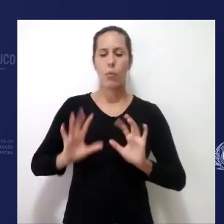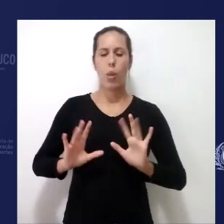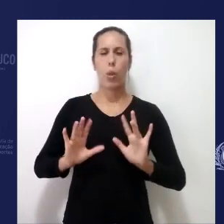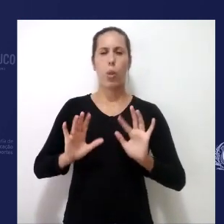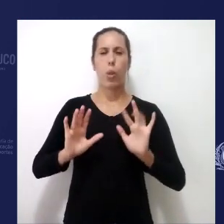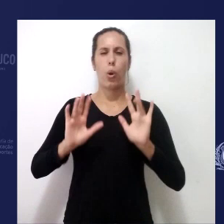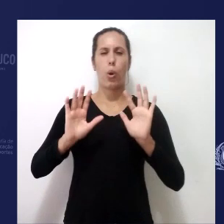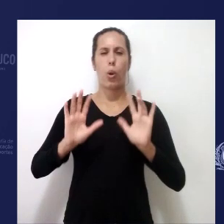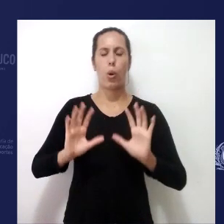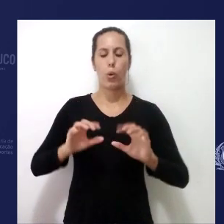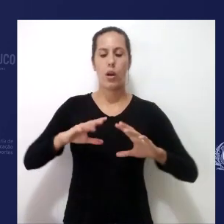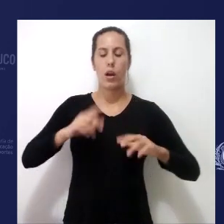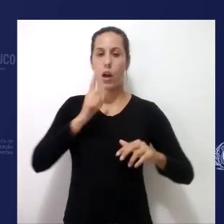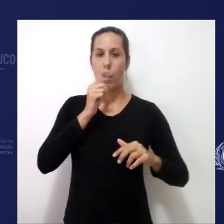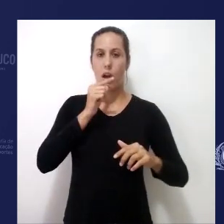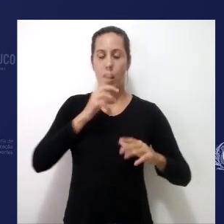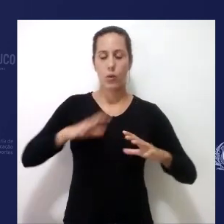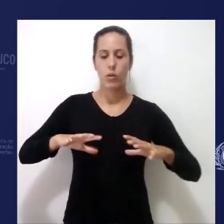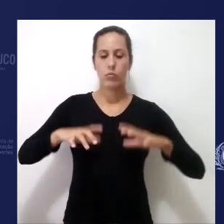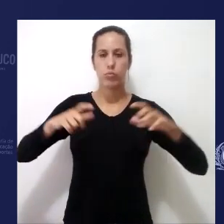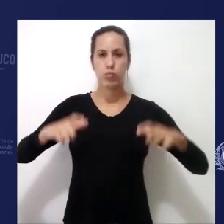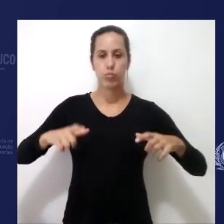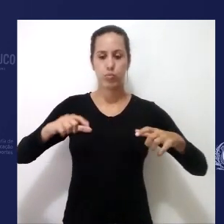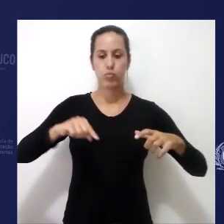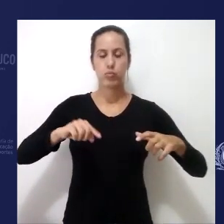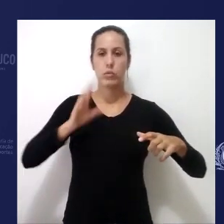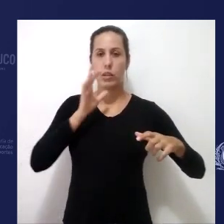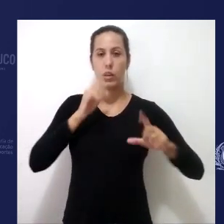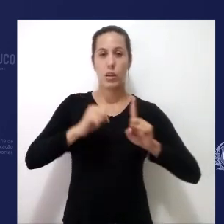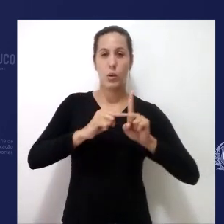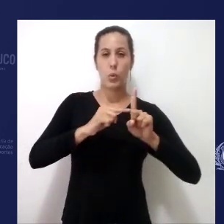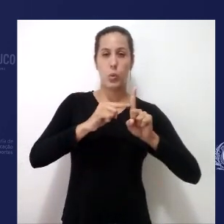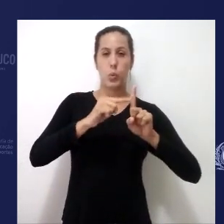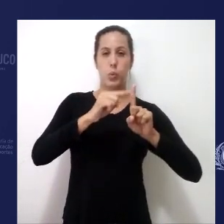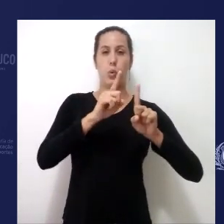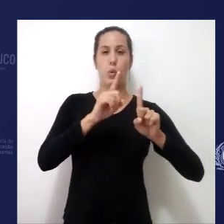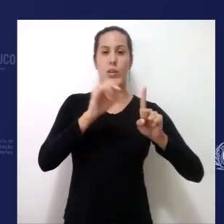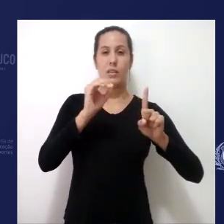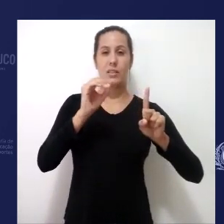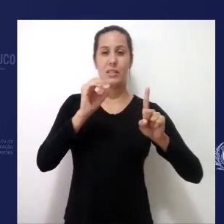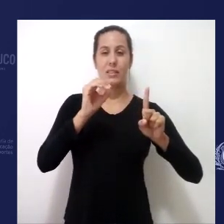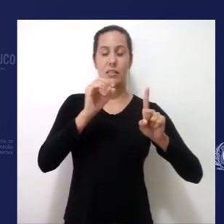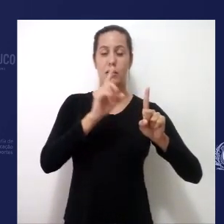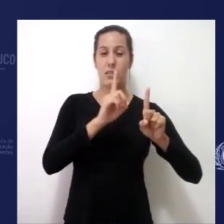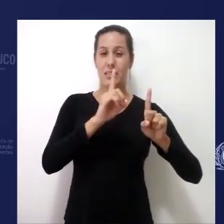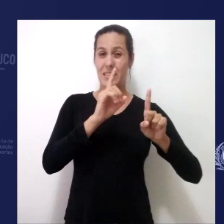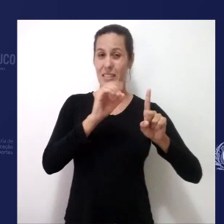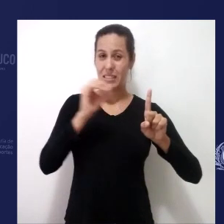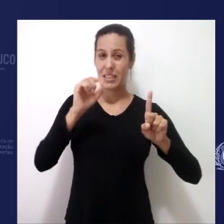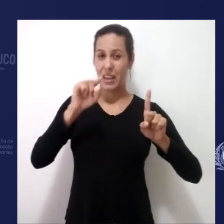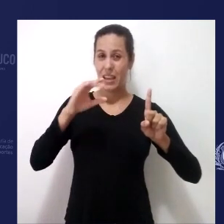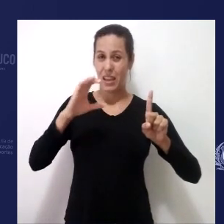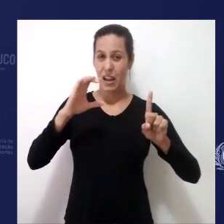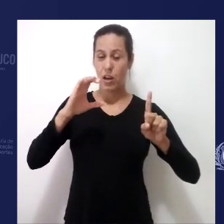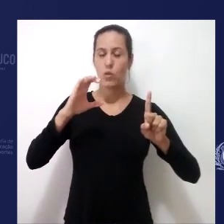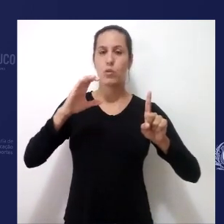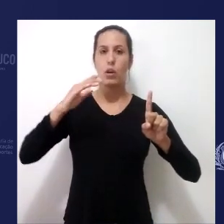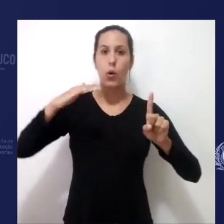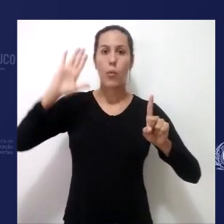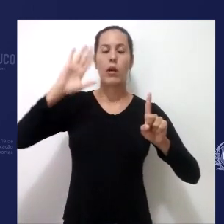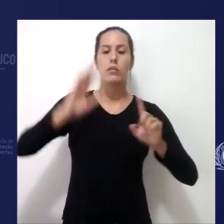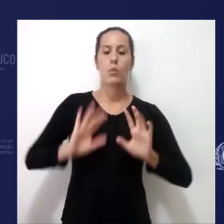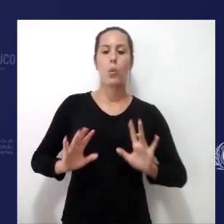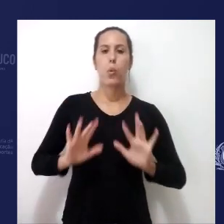vai passar para o estado de vapor. Esse vapor que está aquecendo, vai fazer com que